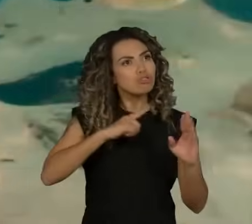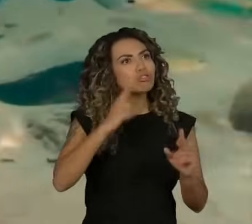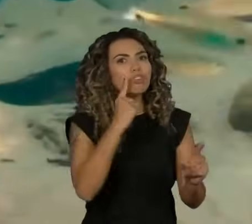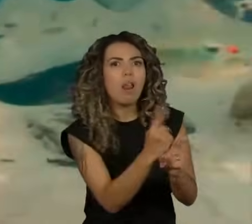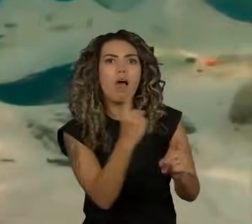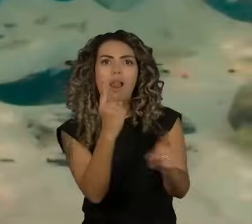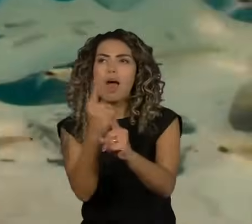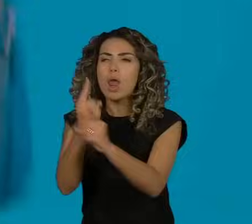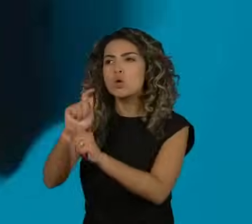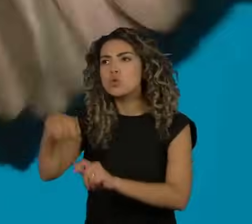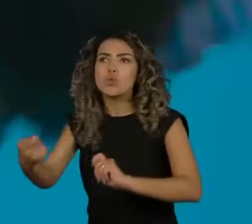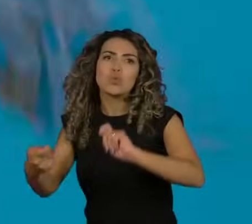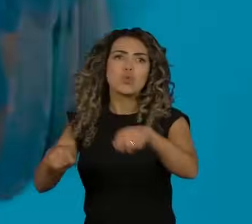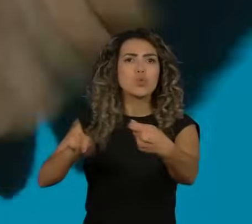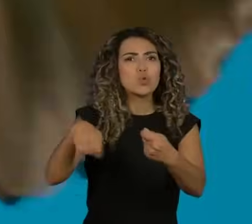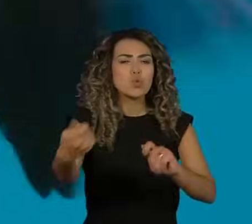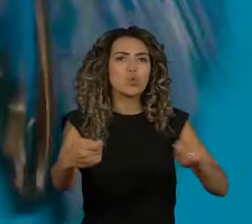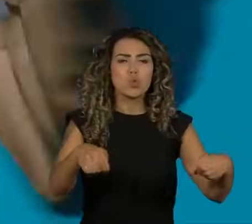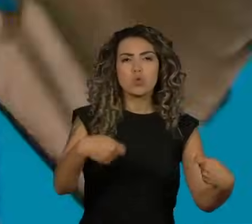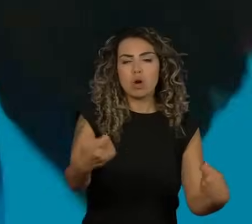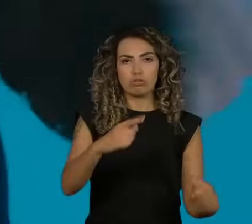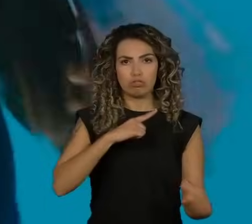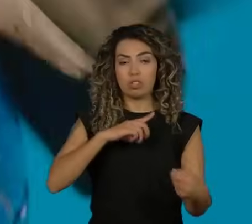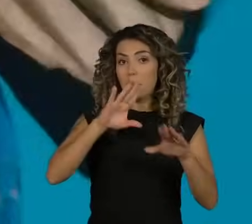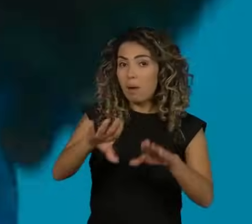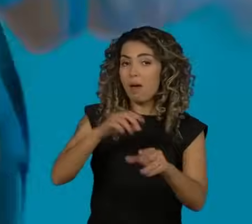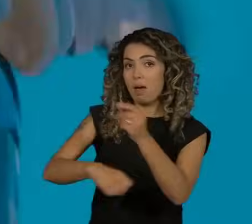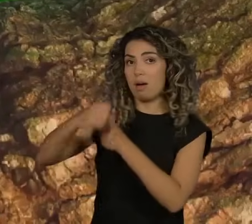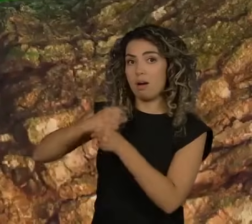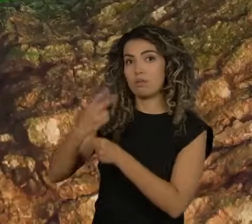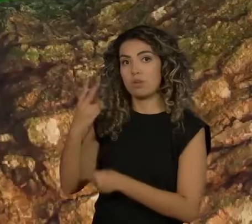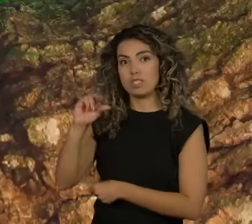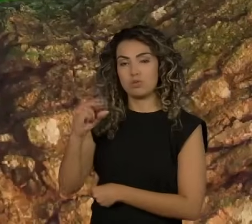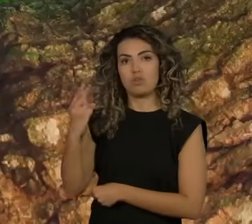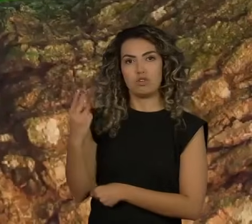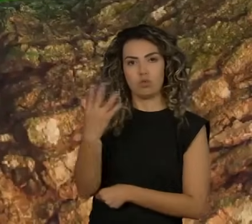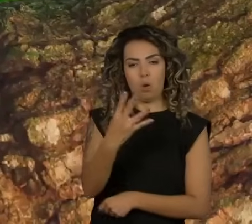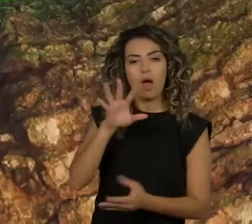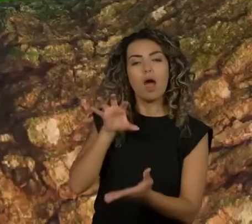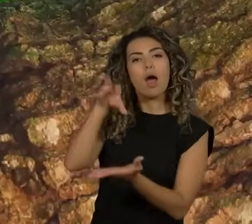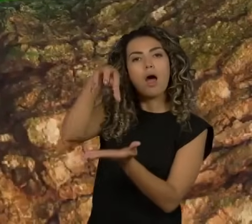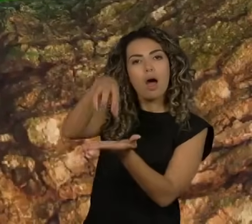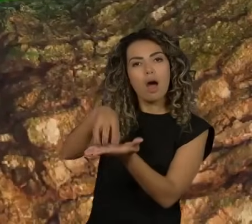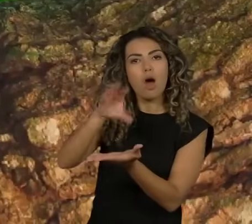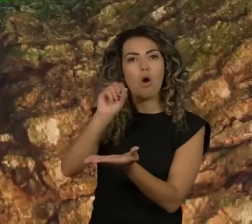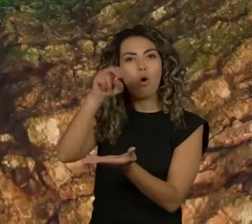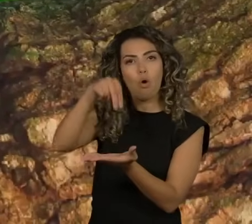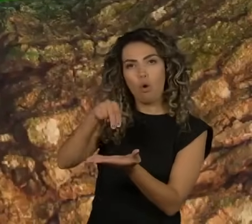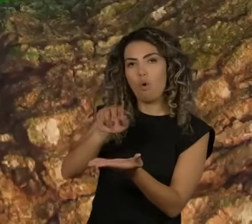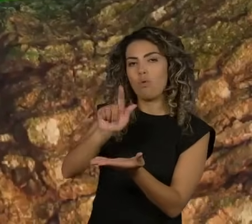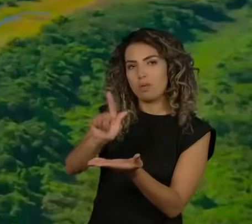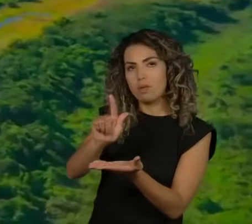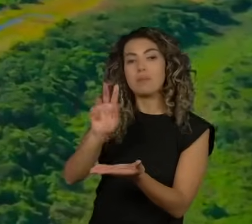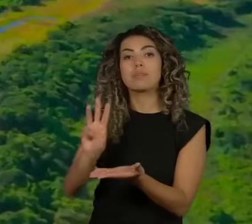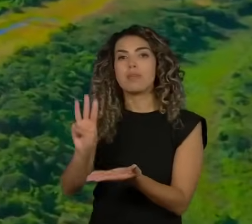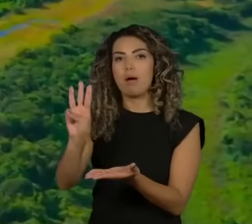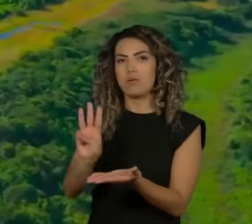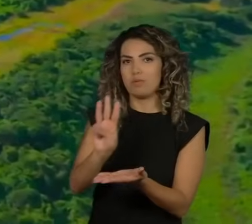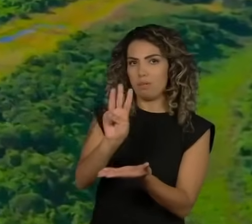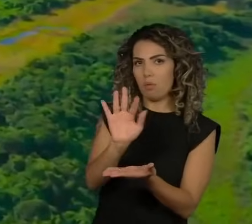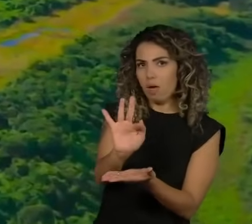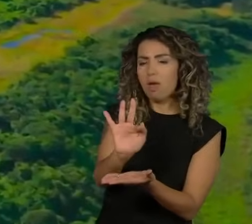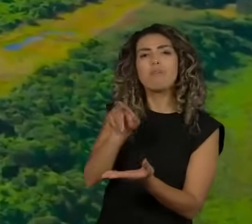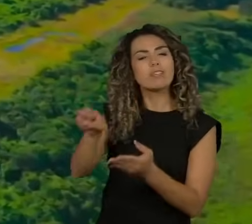a edição do relatório Planeta Vivo de 2024 da ONG internacional WWF alerta